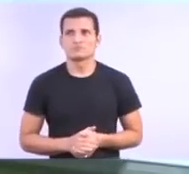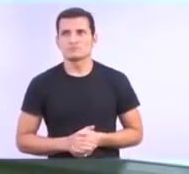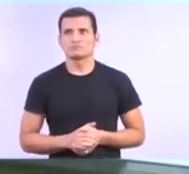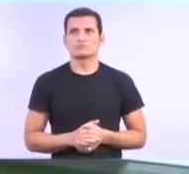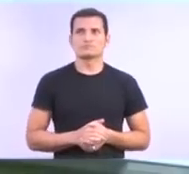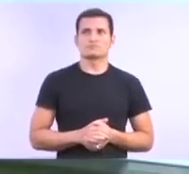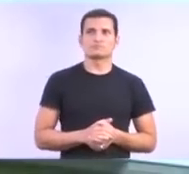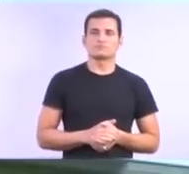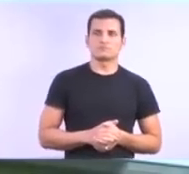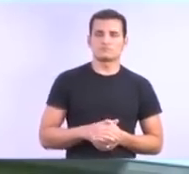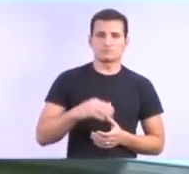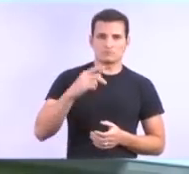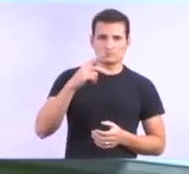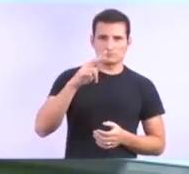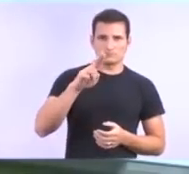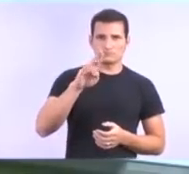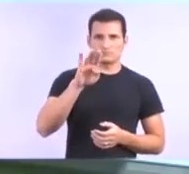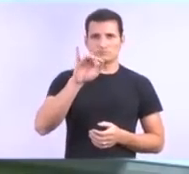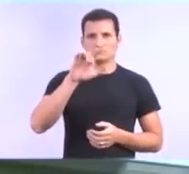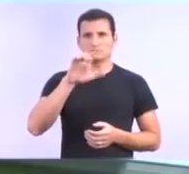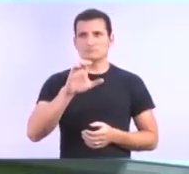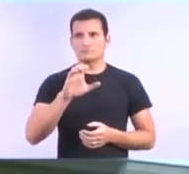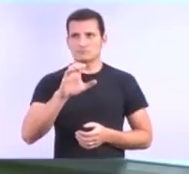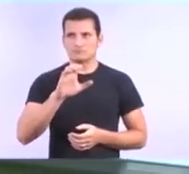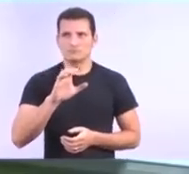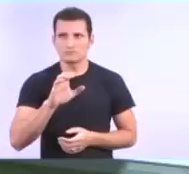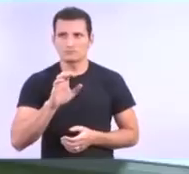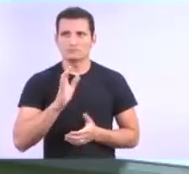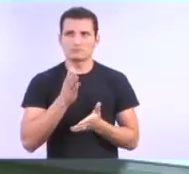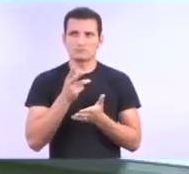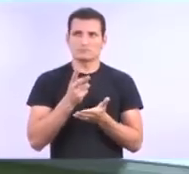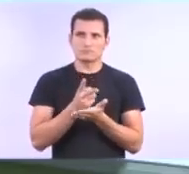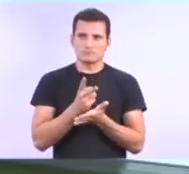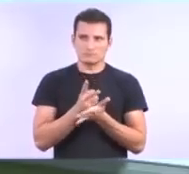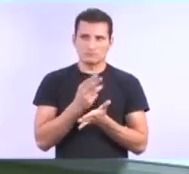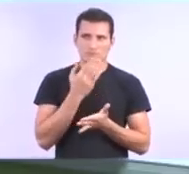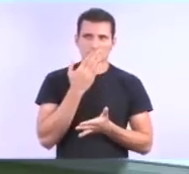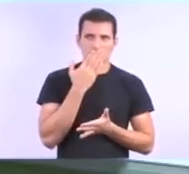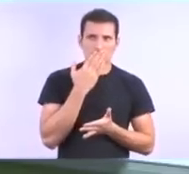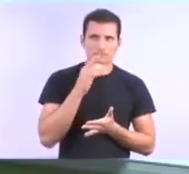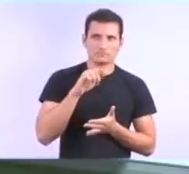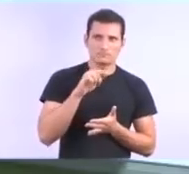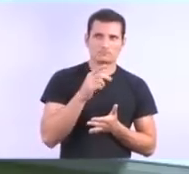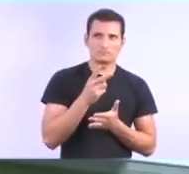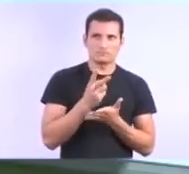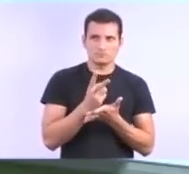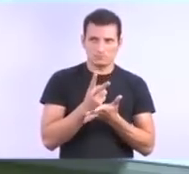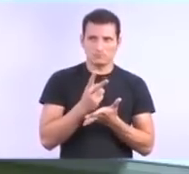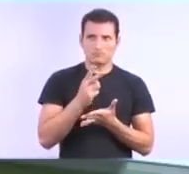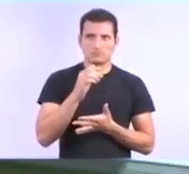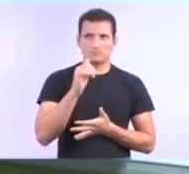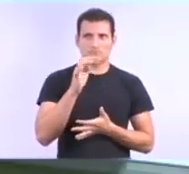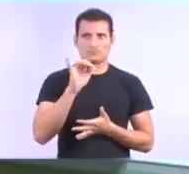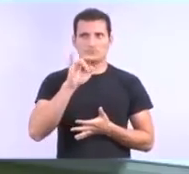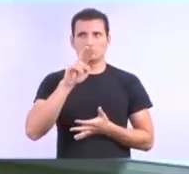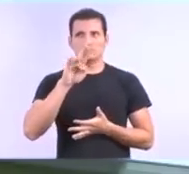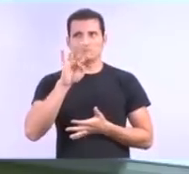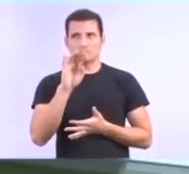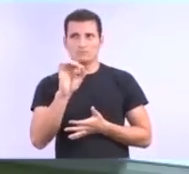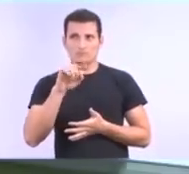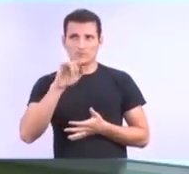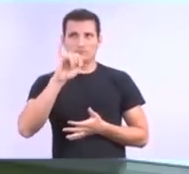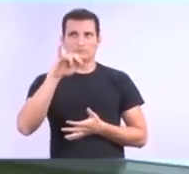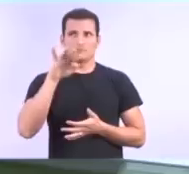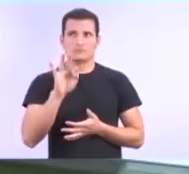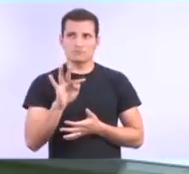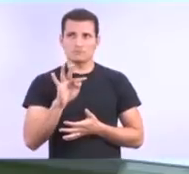Público, o mesmo o tipo do get é o mesmo tipo do atributo, no caso inteiro.